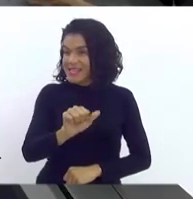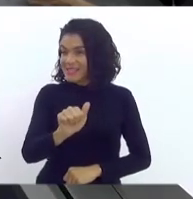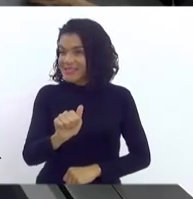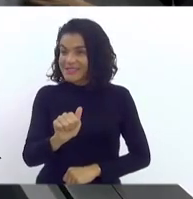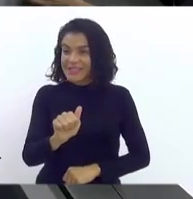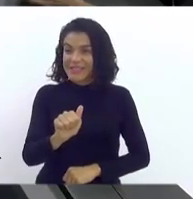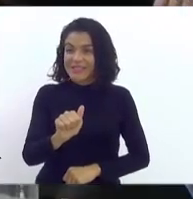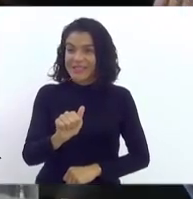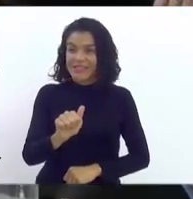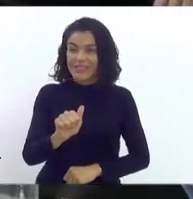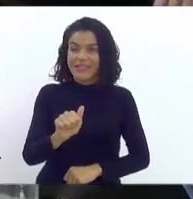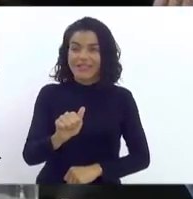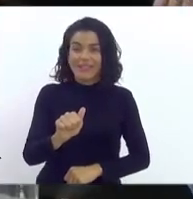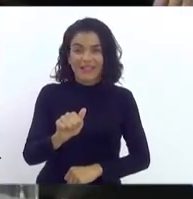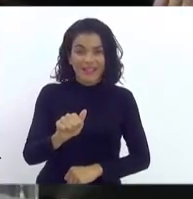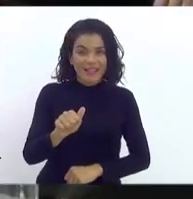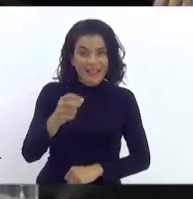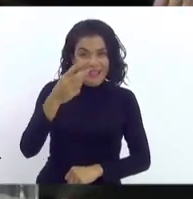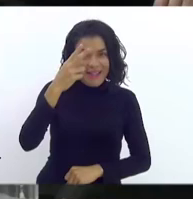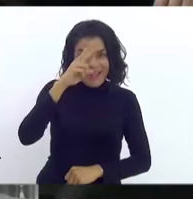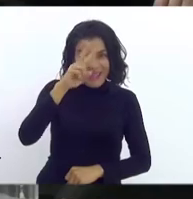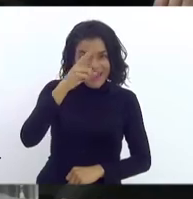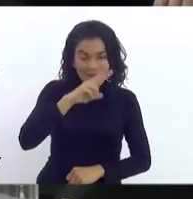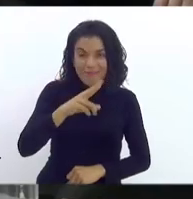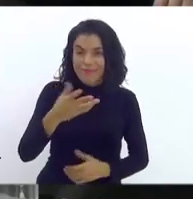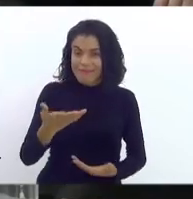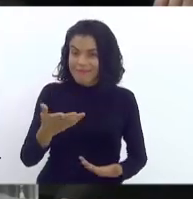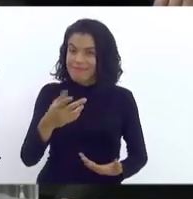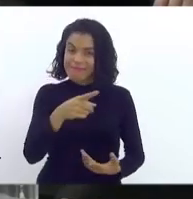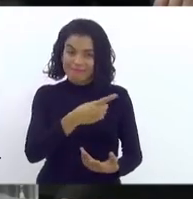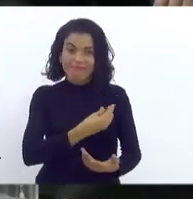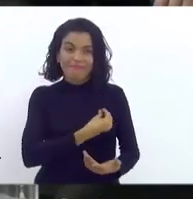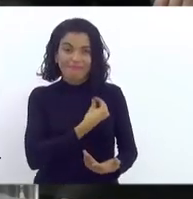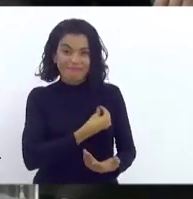nós colocamos lá, não estava nessa legislatura, Vossa Excelência estava,